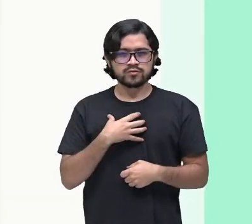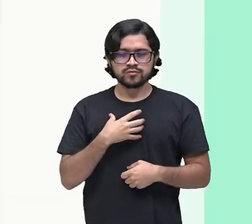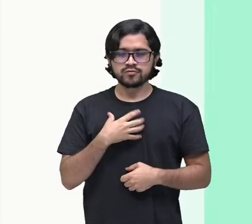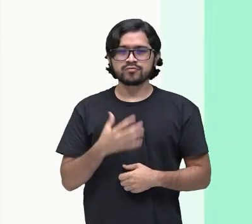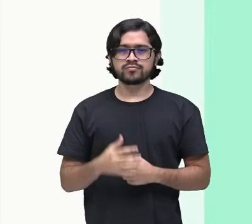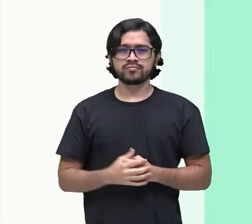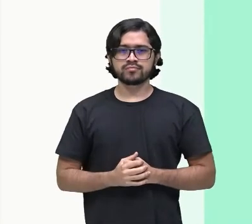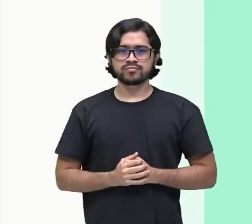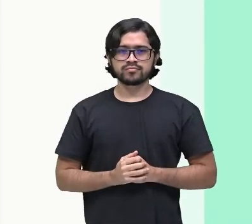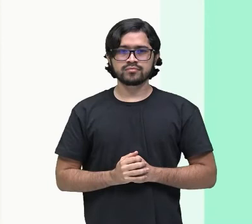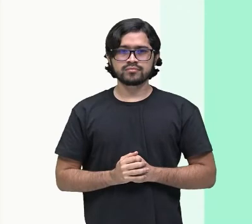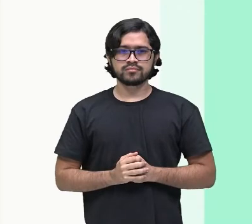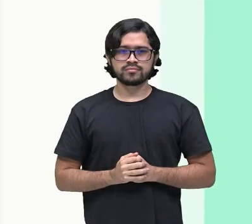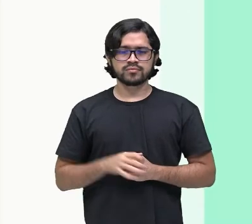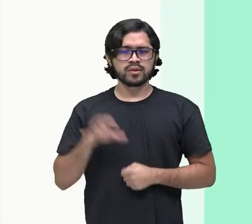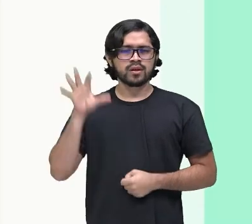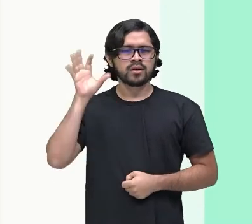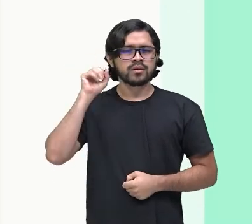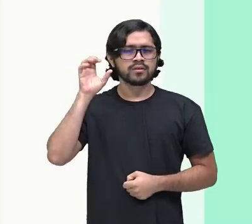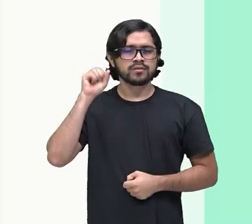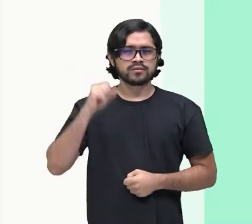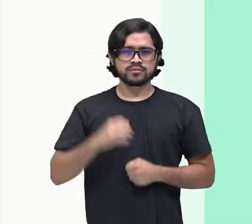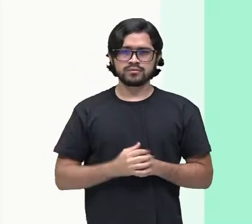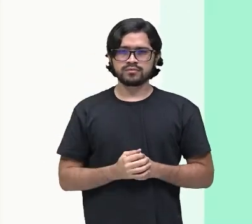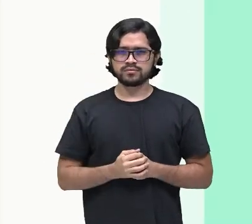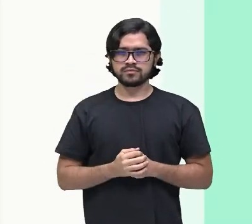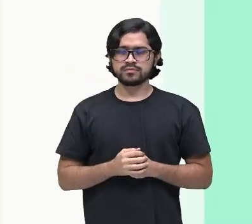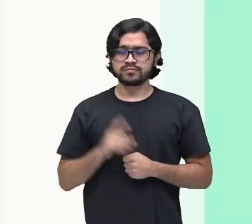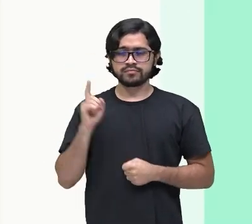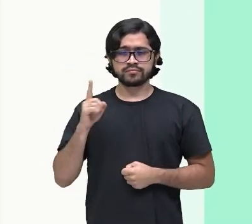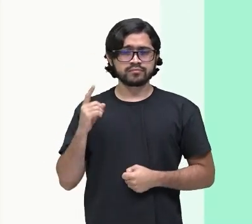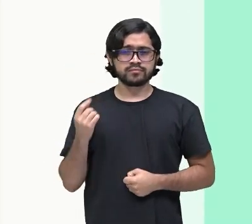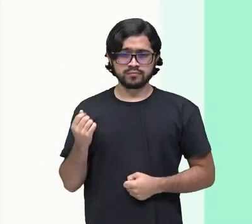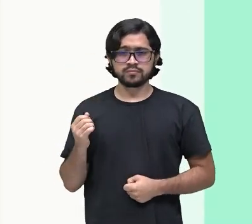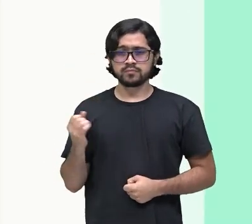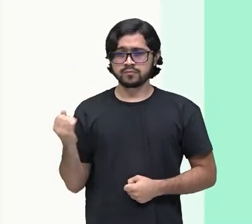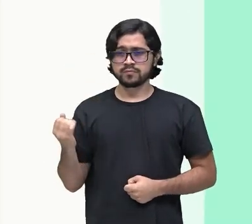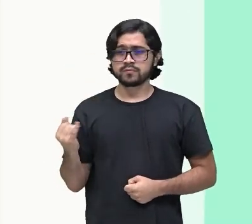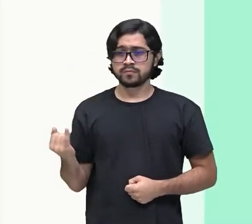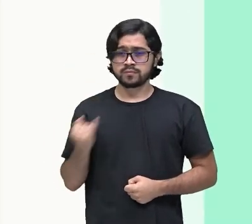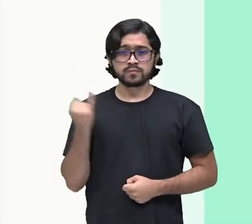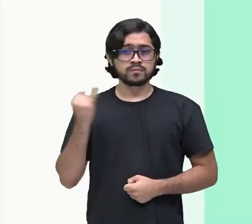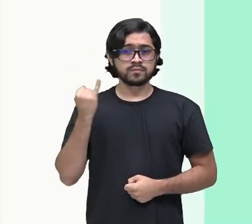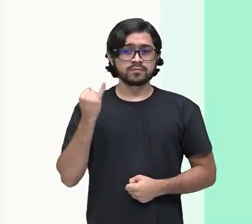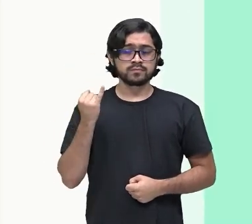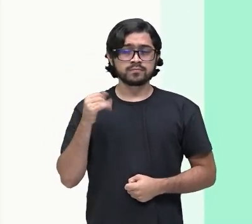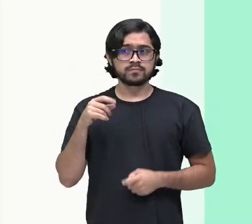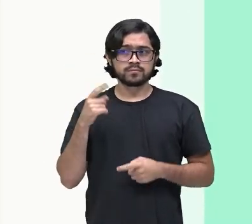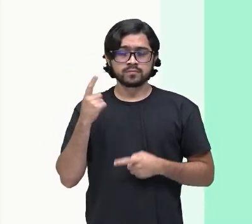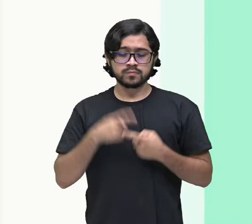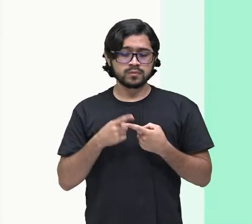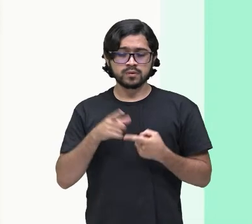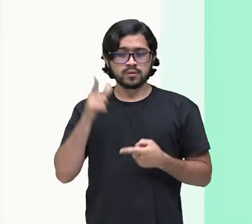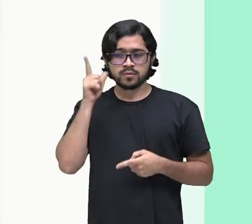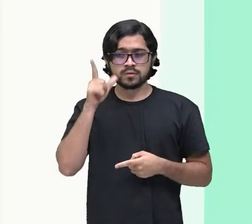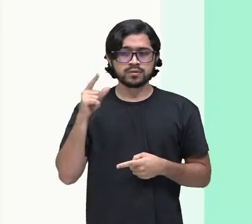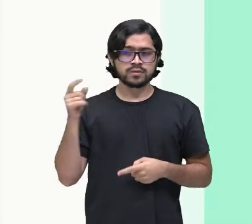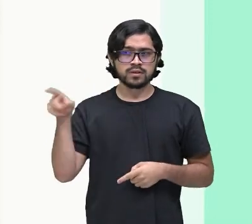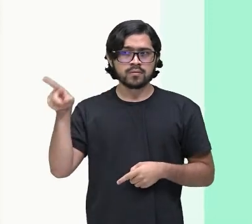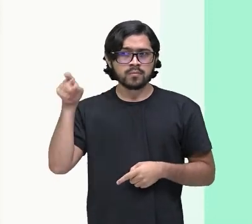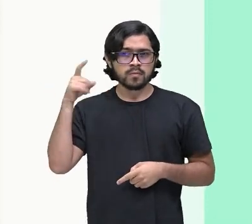redor. A audição é um sentido muito valioso que permite a nós captarmos as ondas sonoras